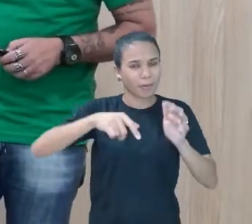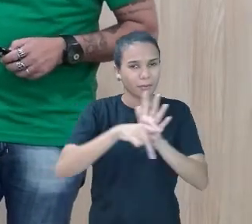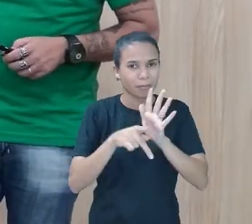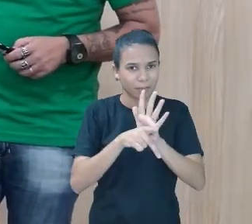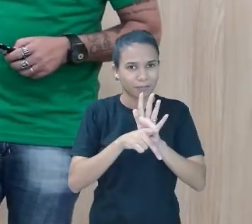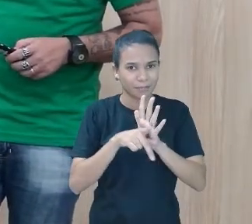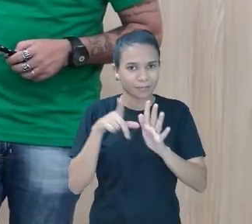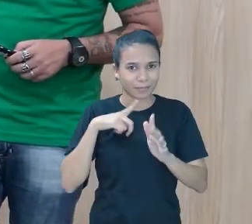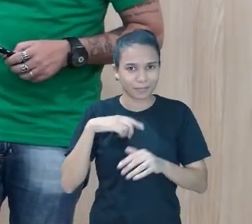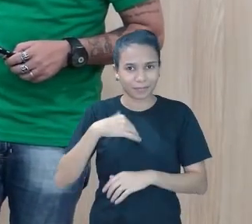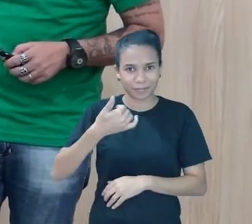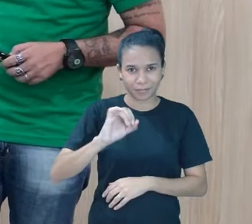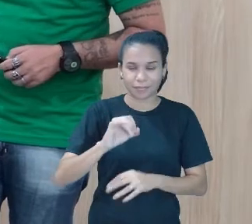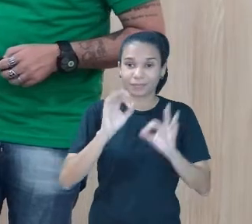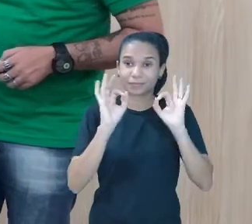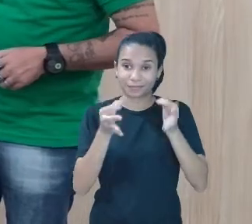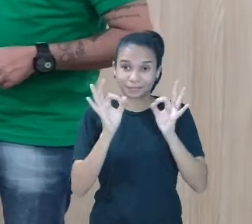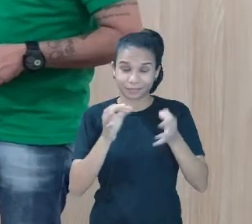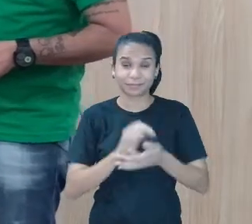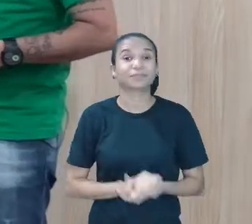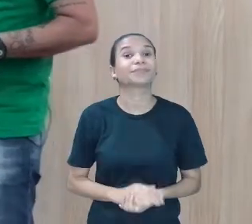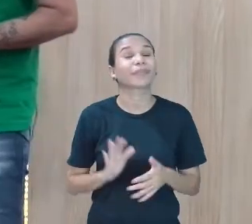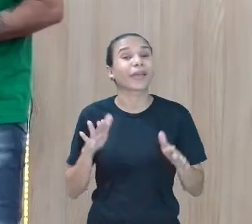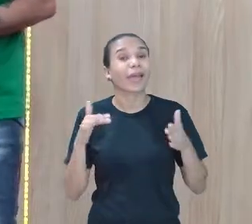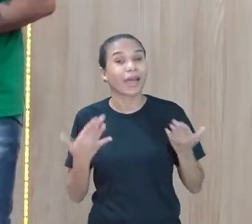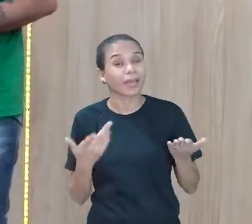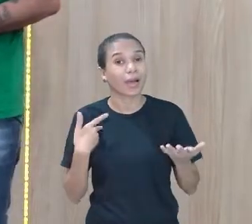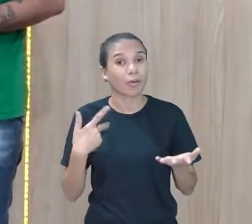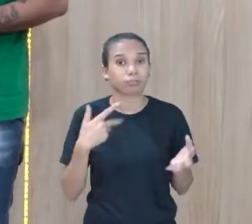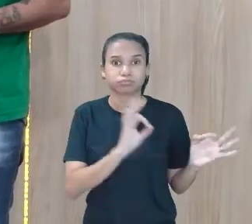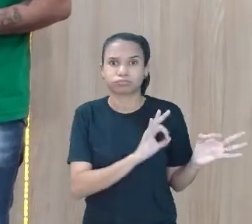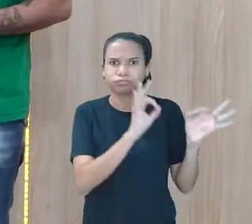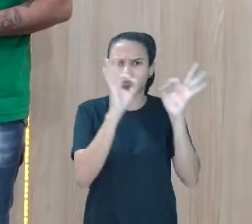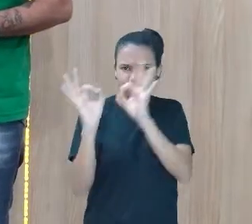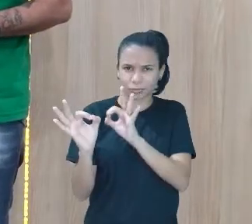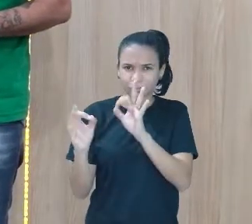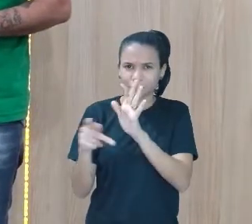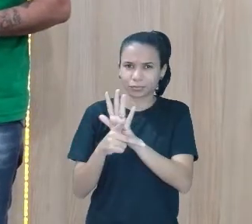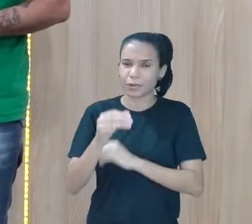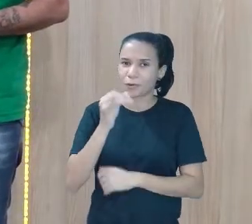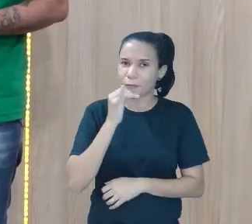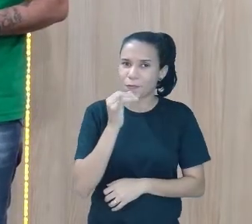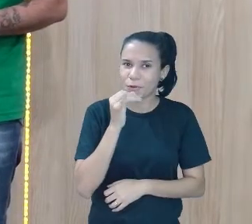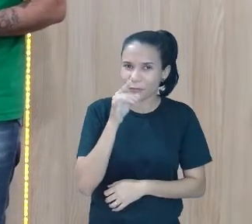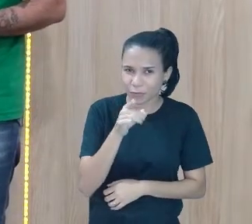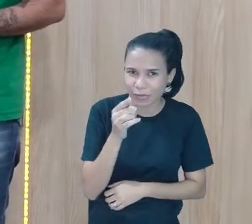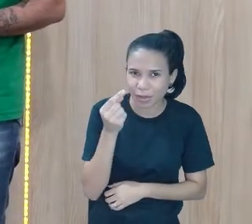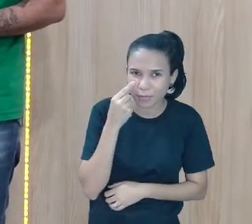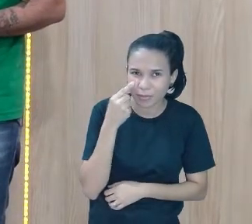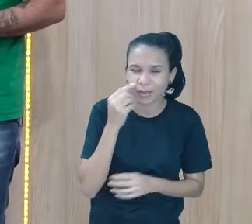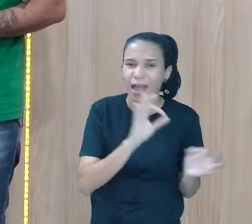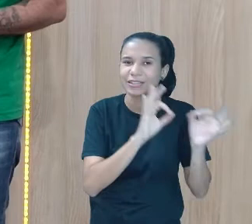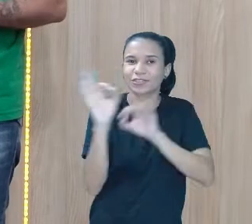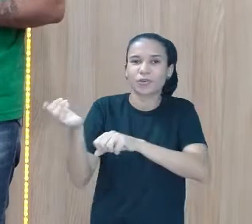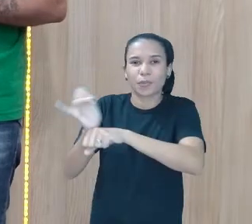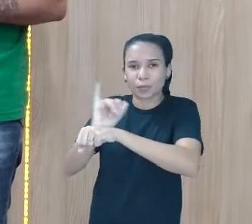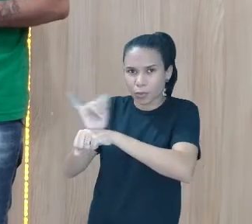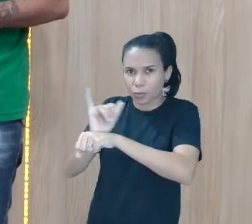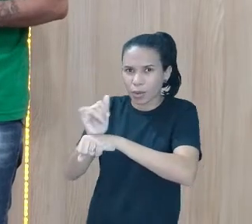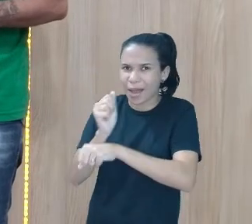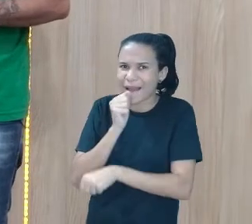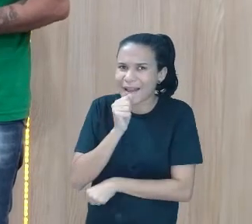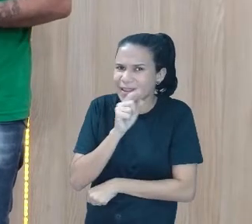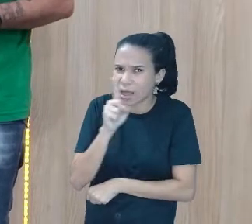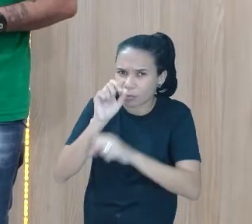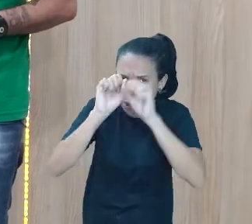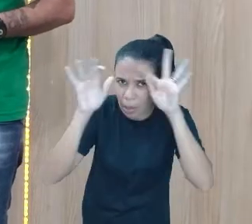numa fração decimal, tá certo? Então, acompanha esse exemplo aqui, se você está vendo essa aula pelo YouTube, ainda não